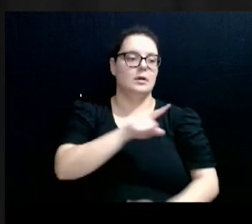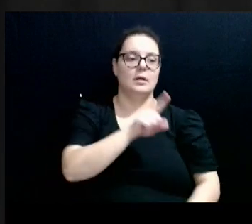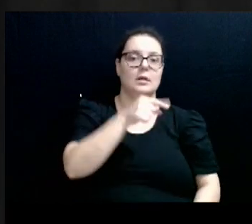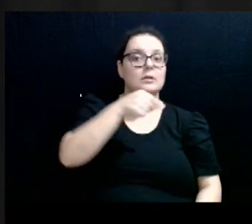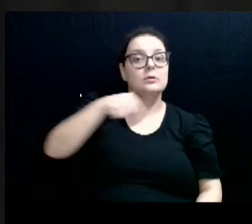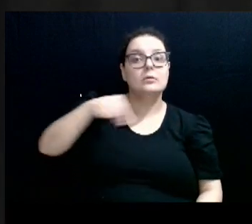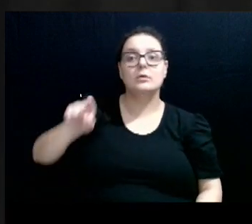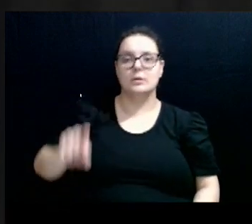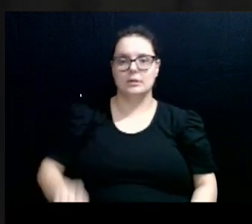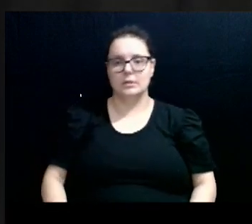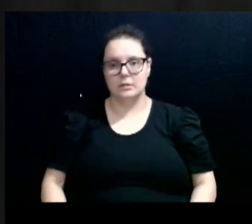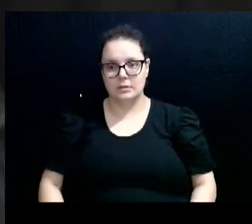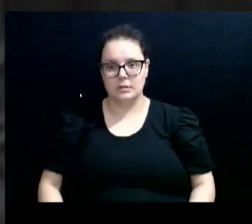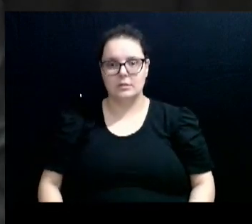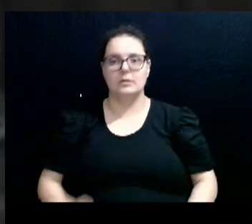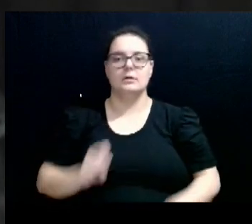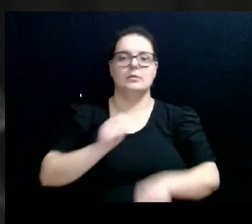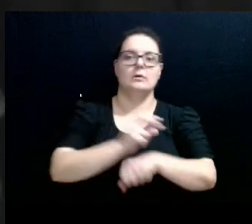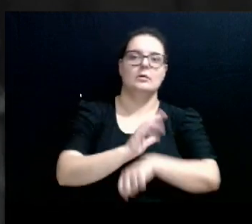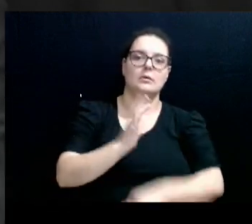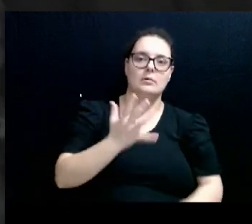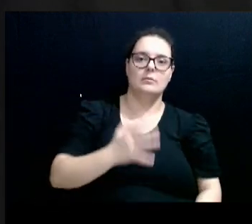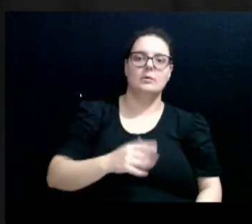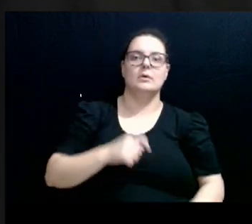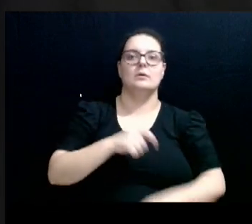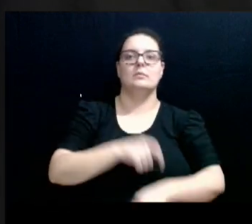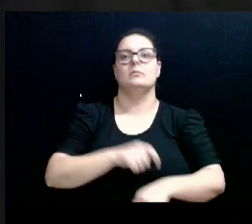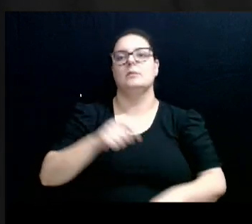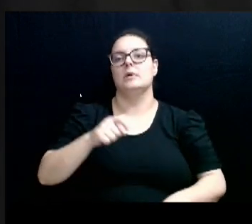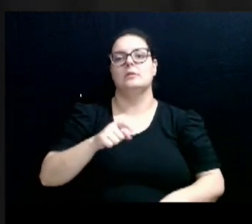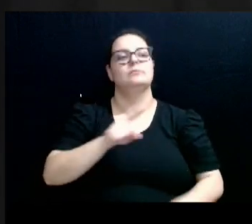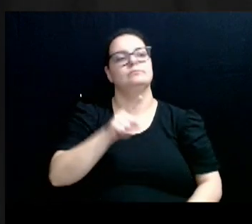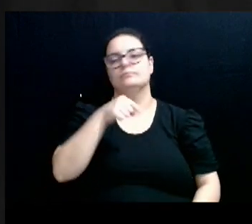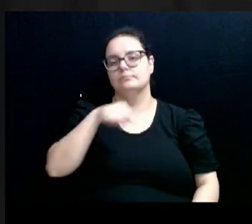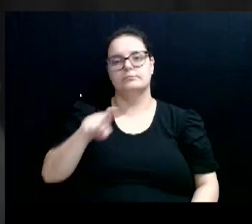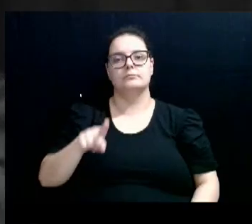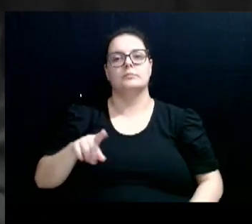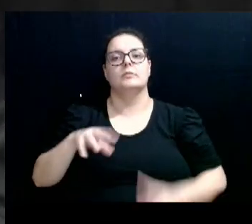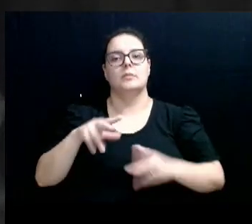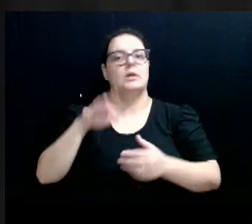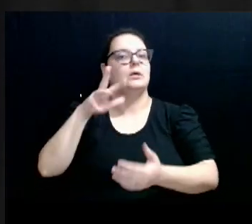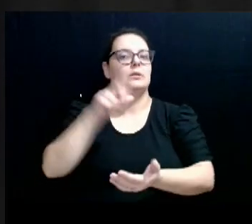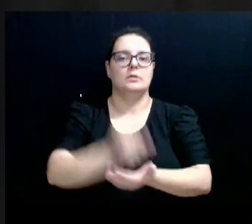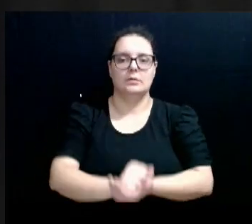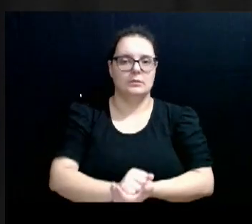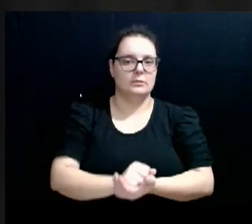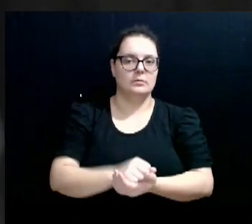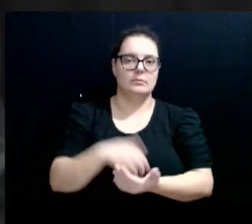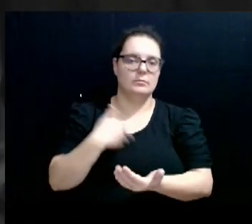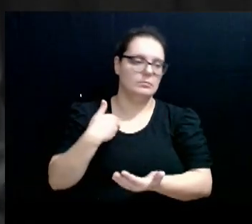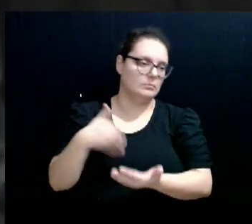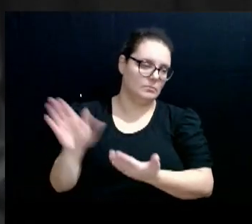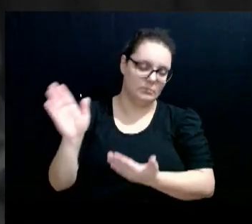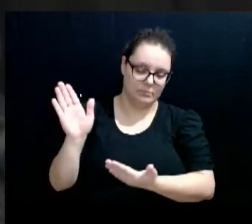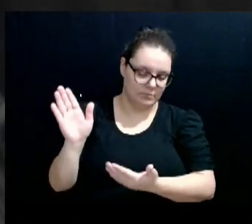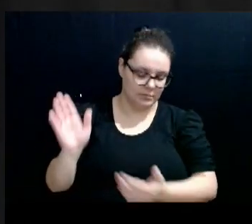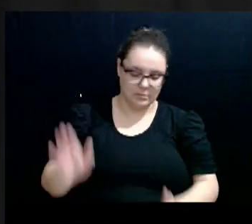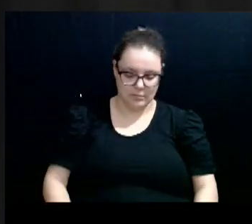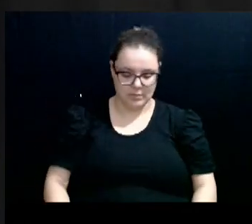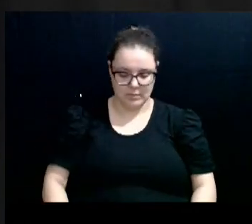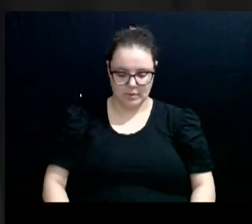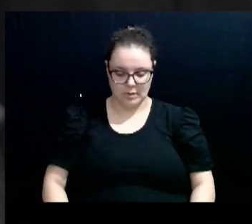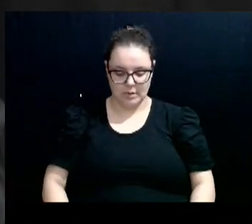vaga aparecia, mas na hora H ele não ia, e aí todo mundo que tinha escrito ali acabava perdendo. Aí isso foi no primeiro